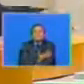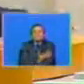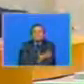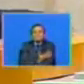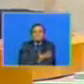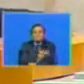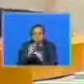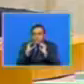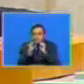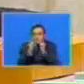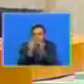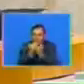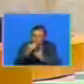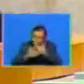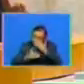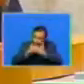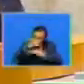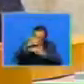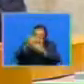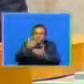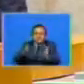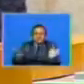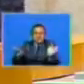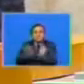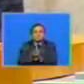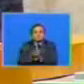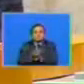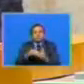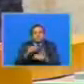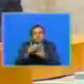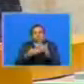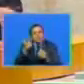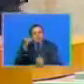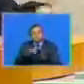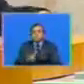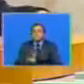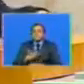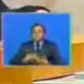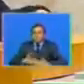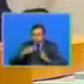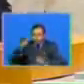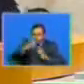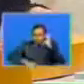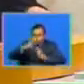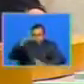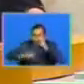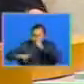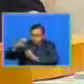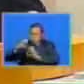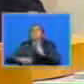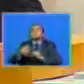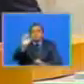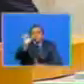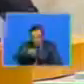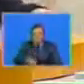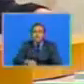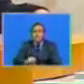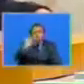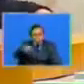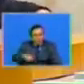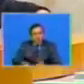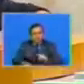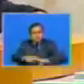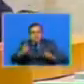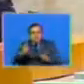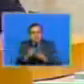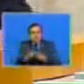A casa avança. Avança porque chega a um processo com conflitos. Sim, com conflitos, porque